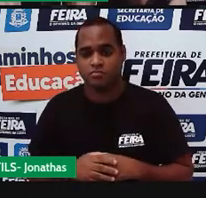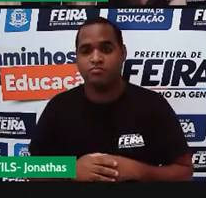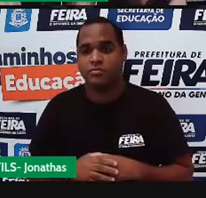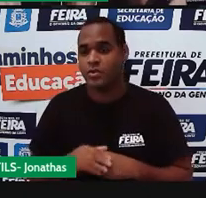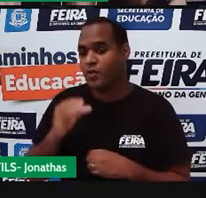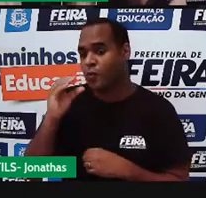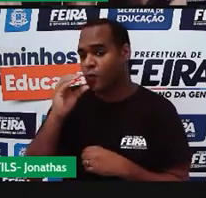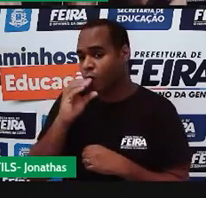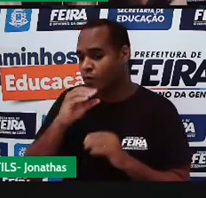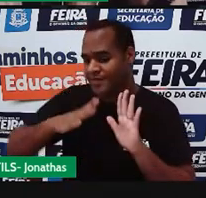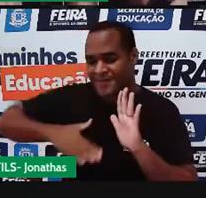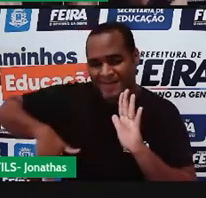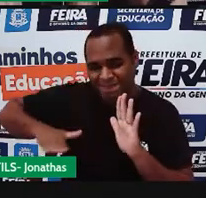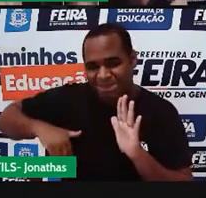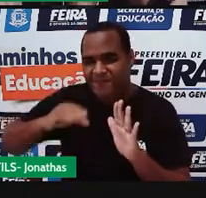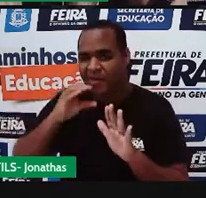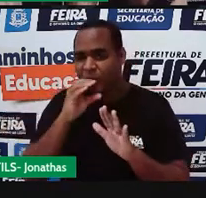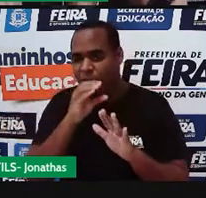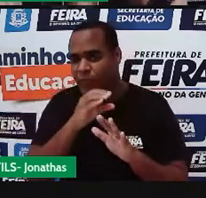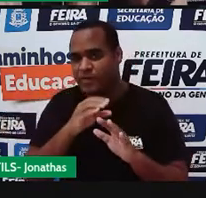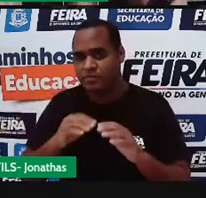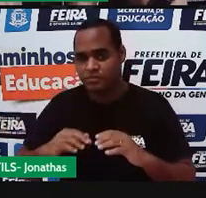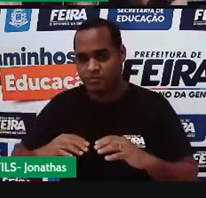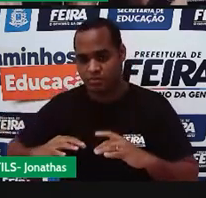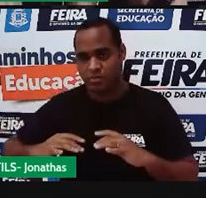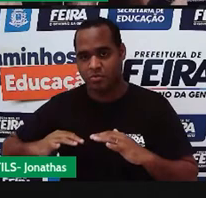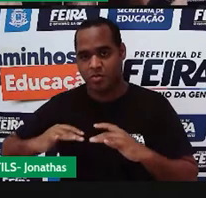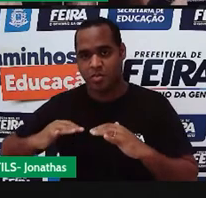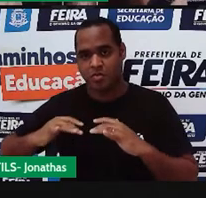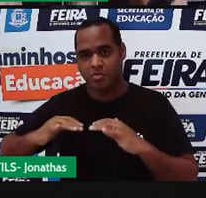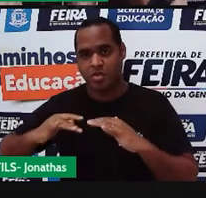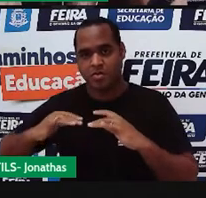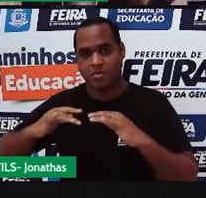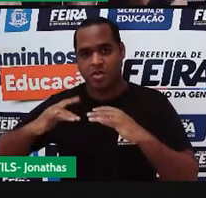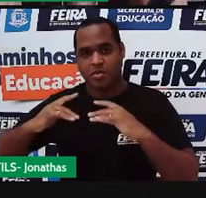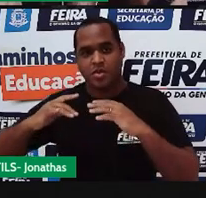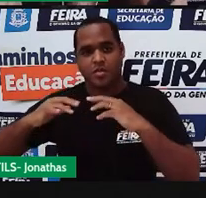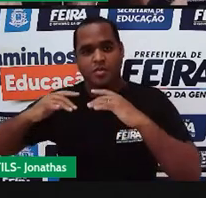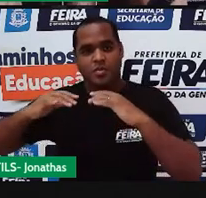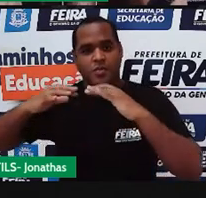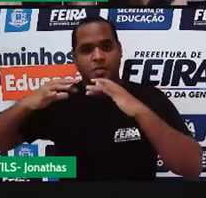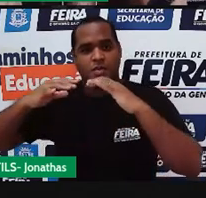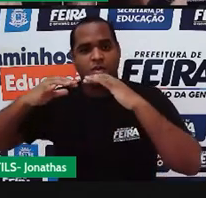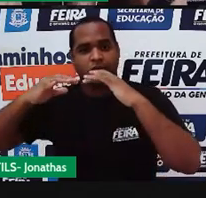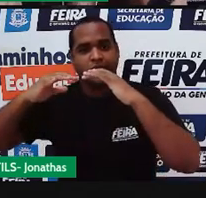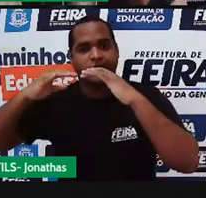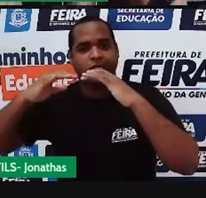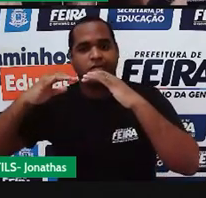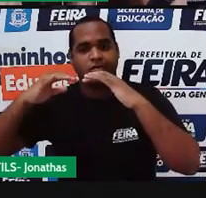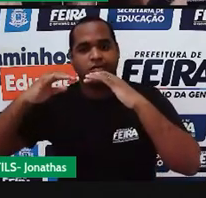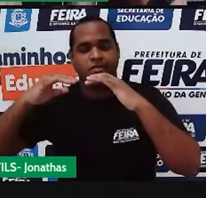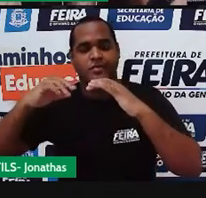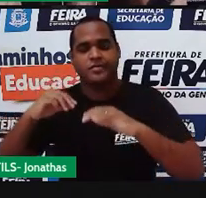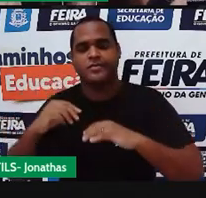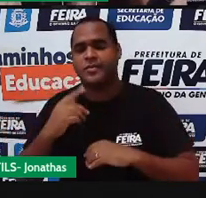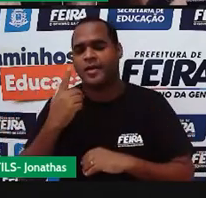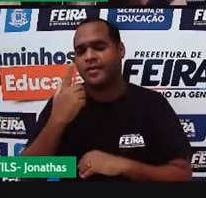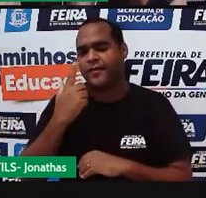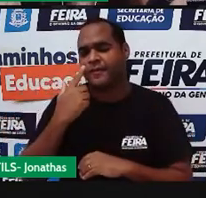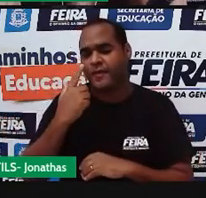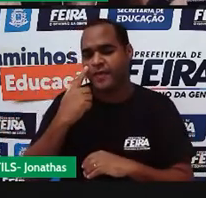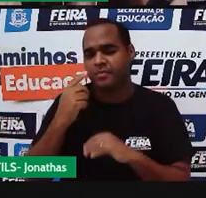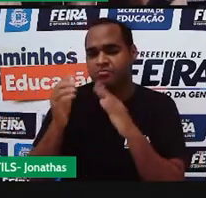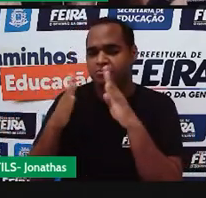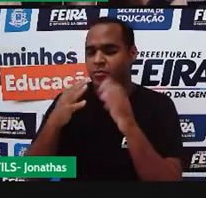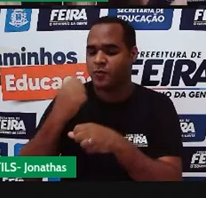oceanos esquentaram por esse motivo a quantidade de gelo diminuiu e o nível do mar subiu Olá você